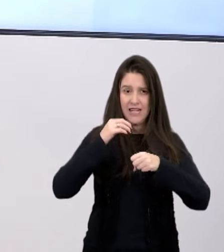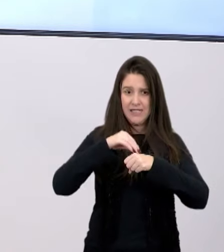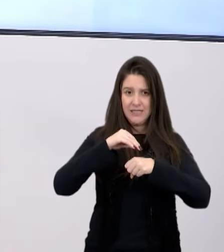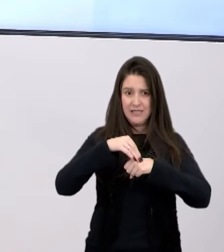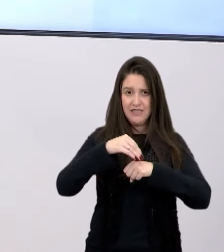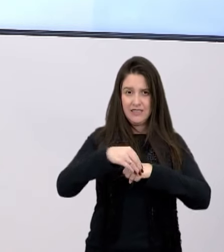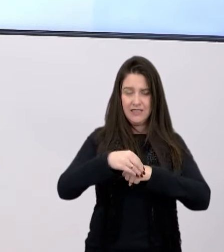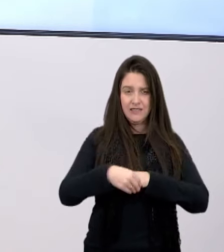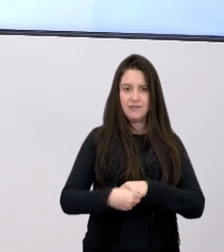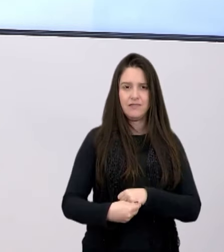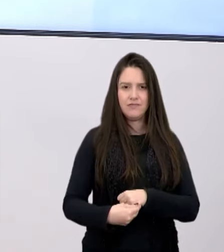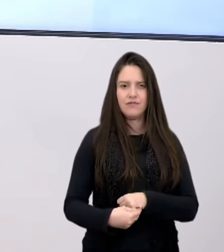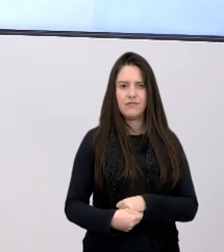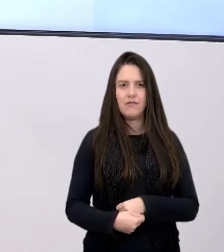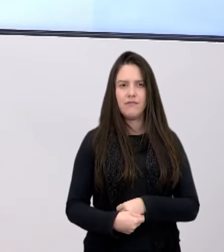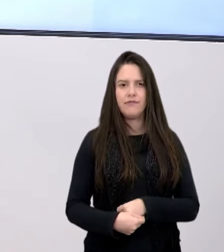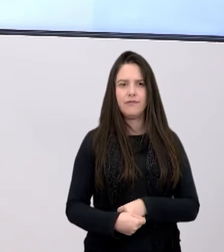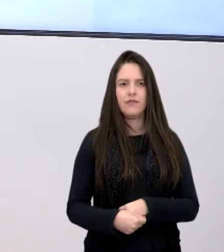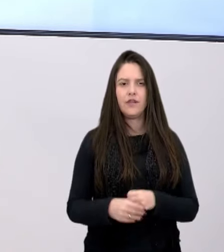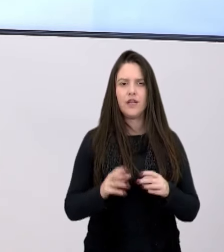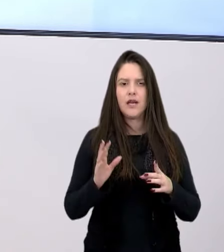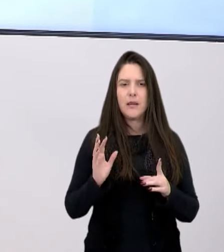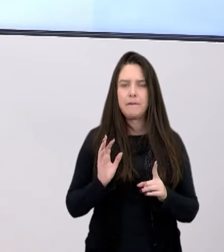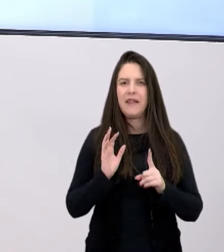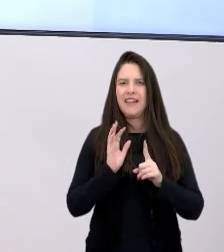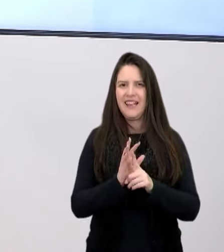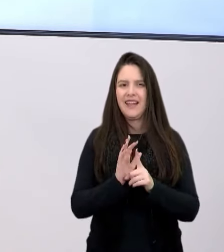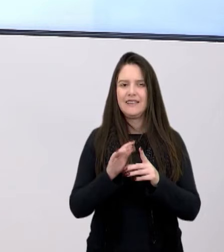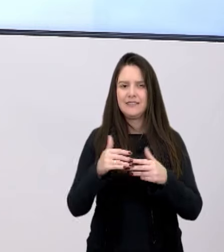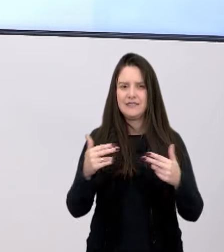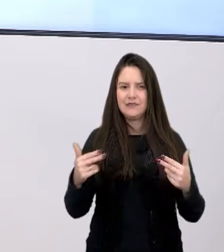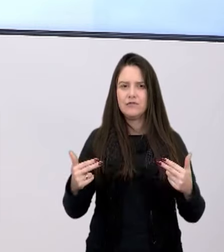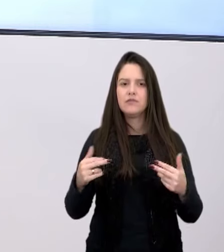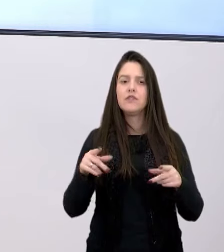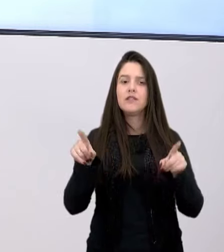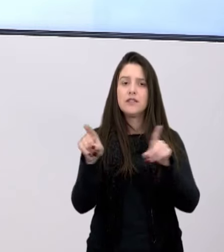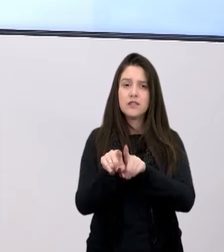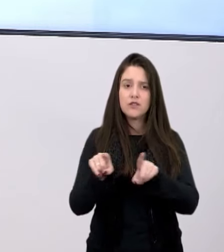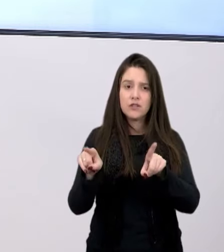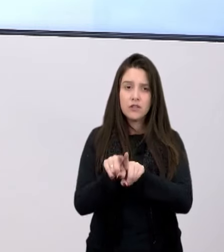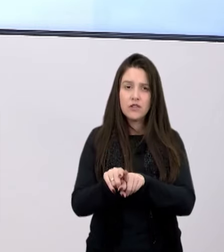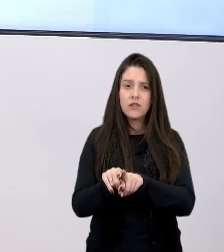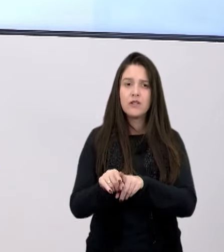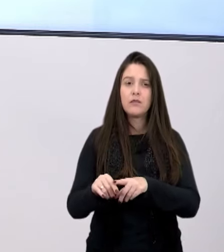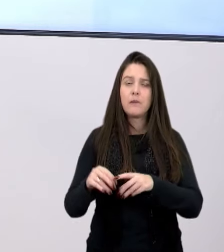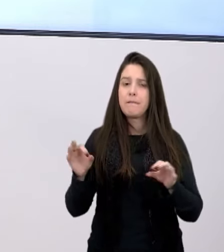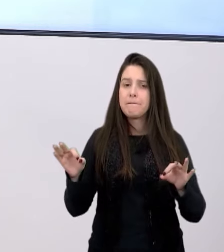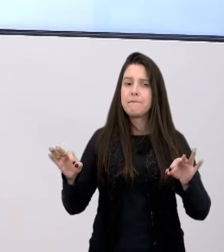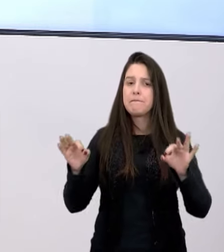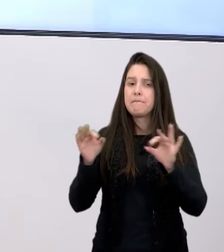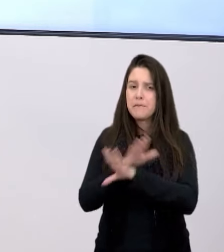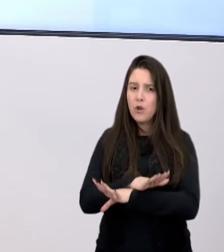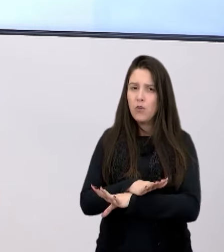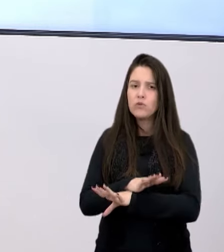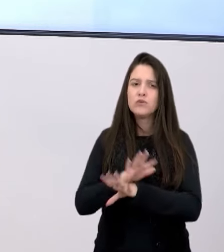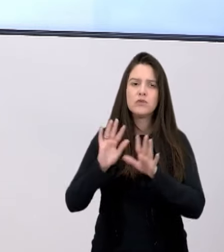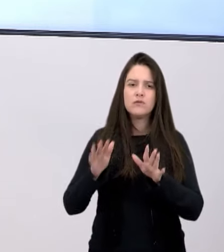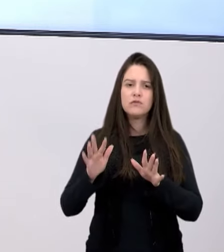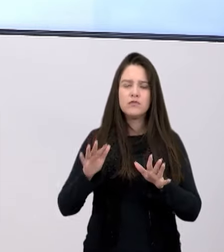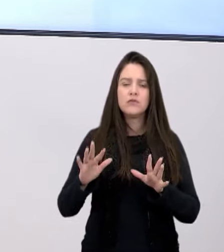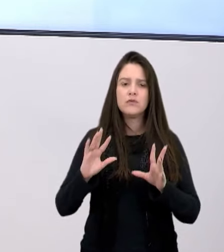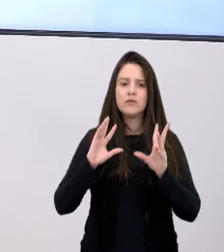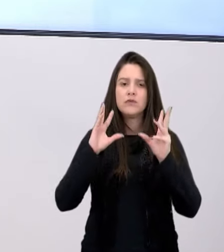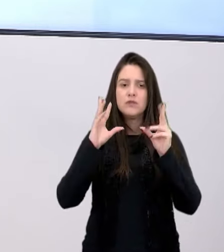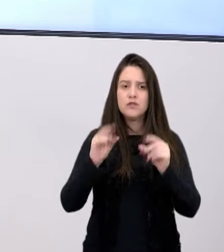estão, né, estafadas, né, e também o pâncreas, ele já está assim, né, de